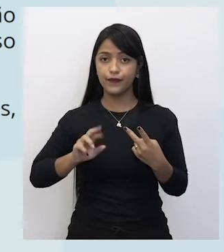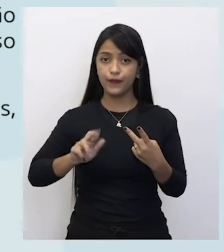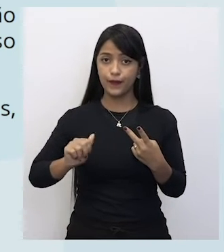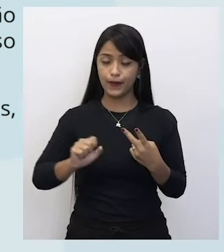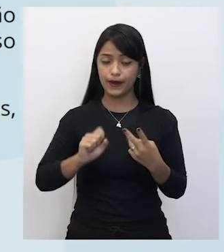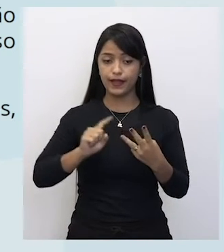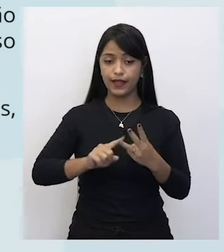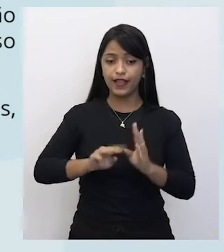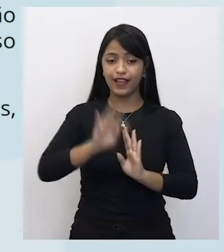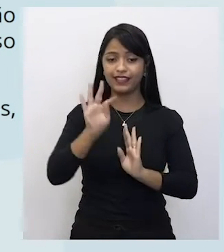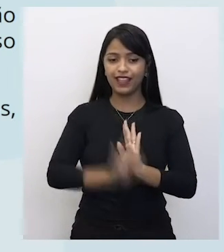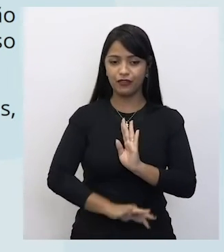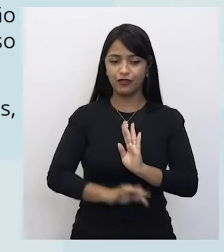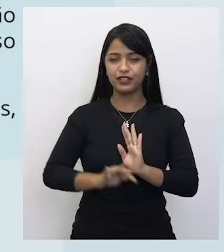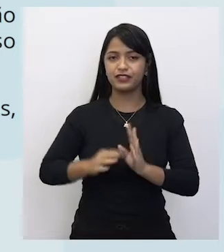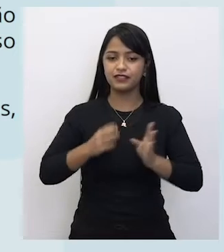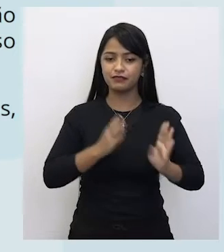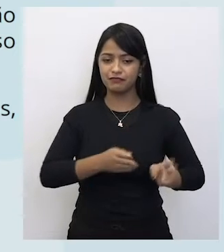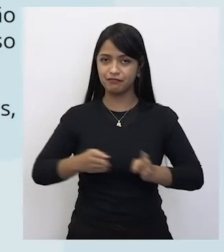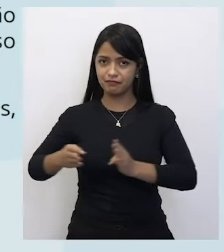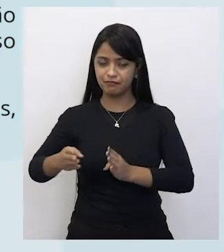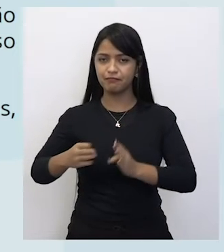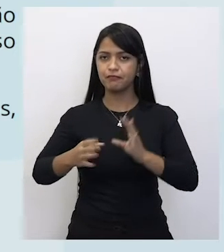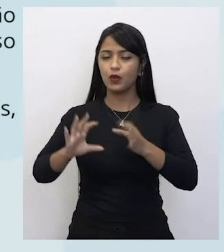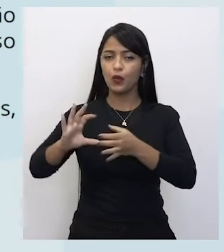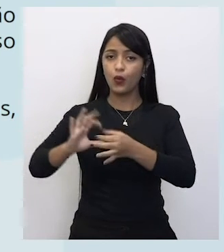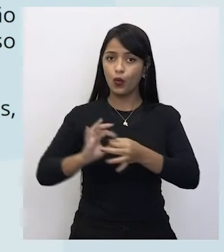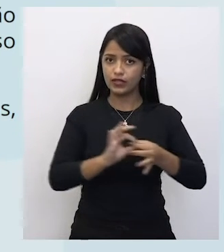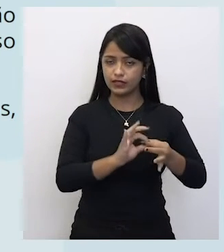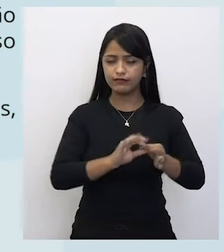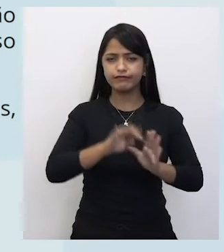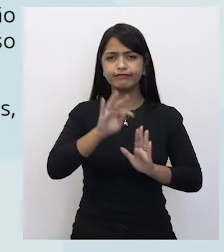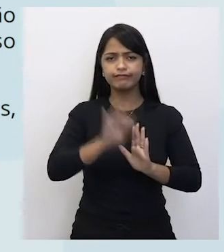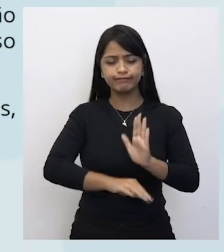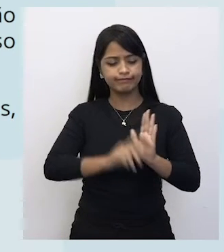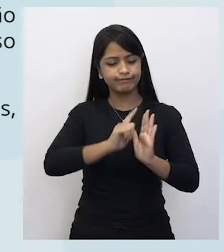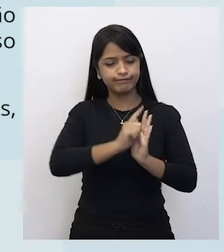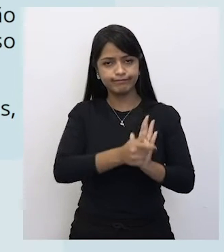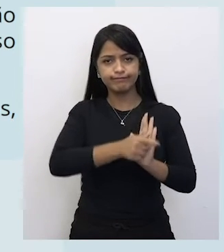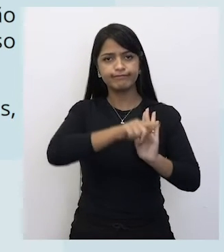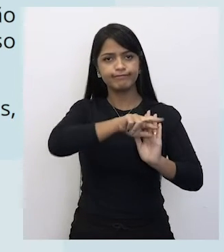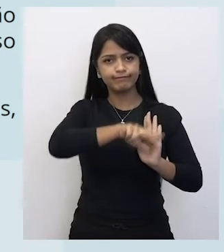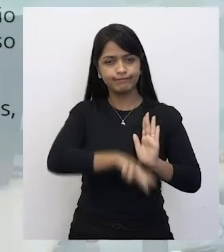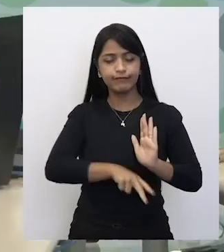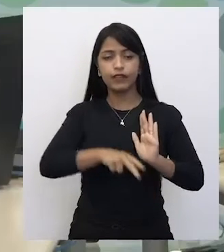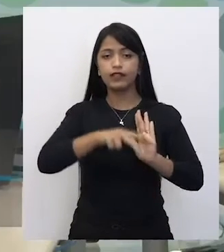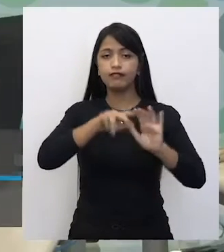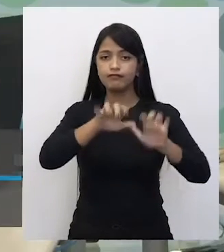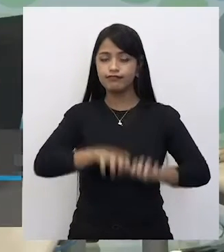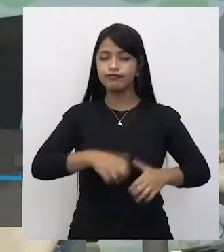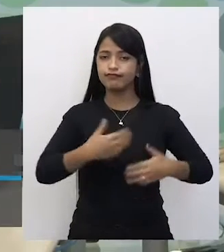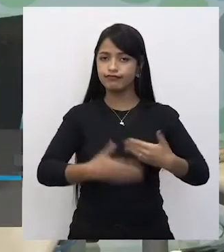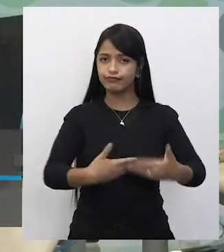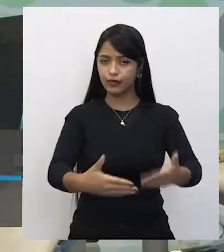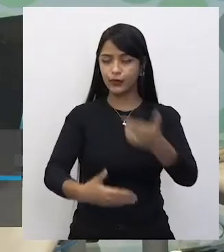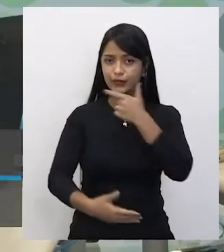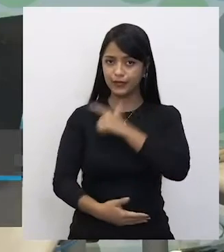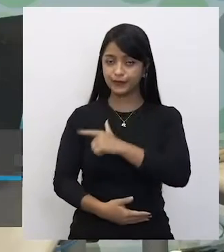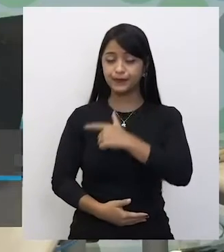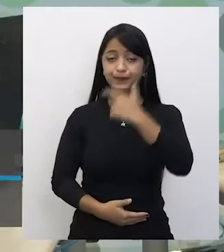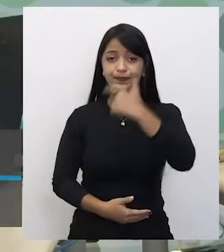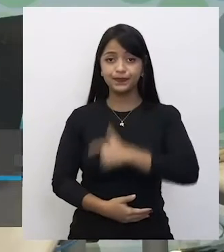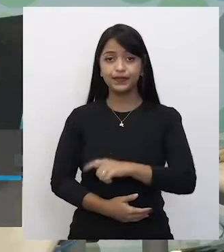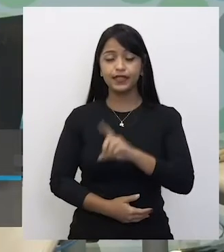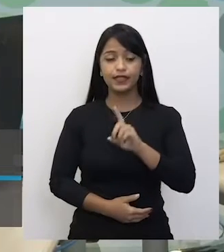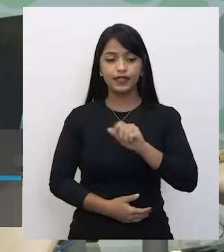de coesivos, etc. E utilizar em textos de diversos gêneros, mecanismos de progressão temática. Eu sou a professora Daniele e